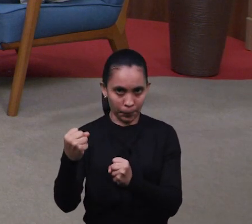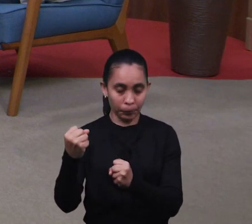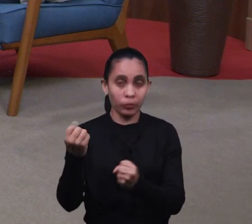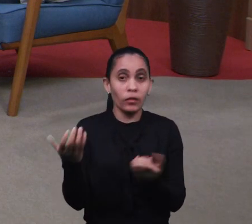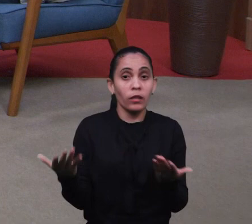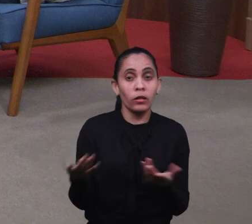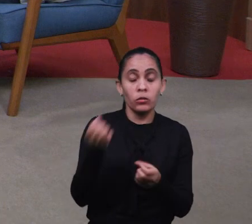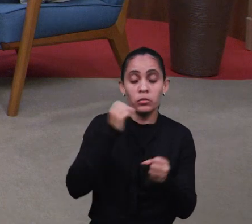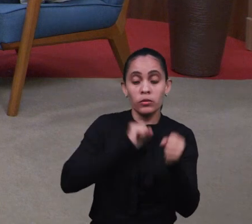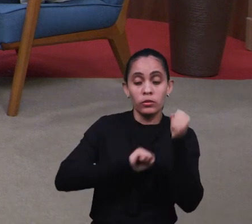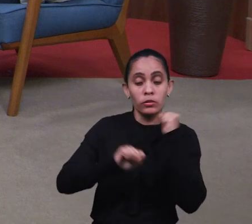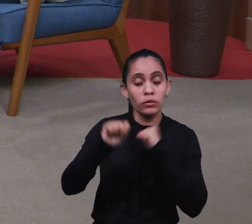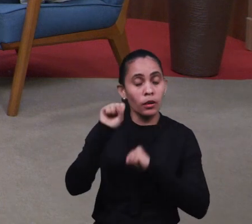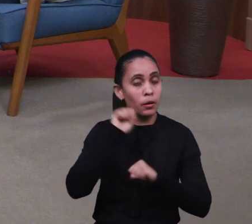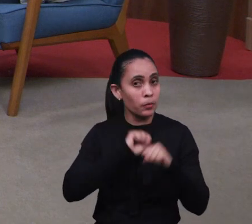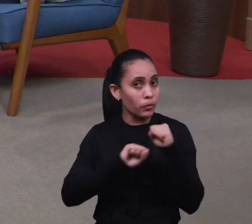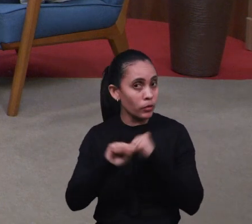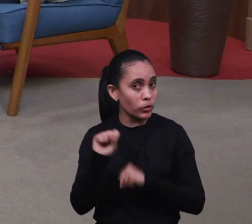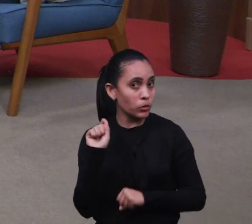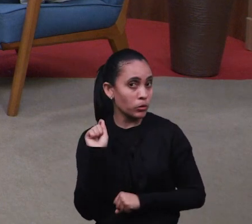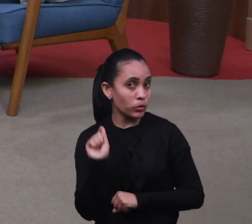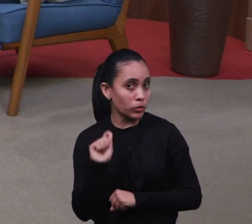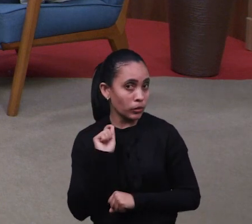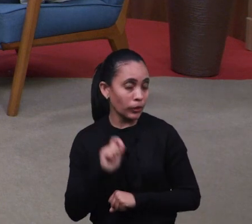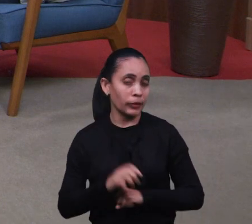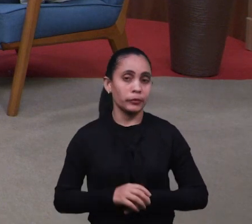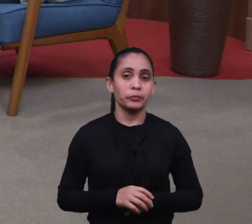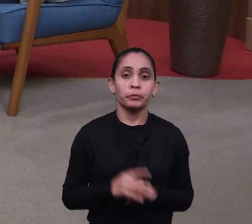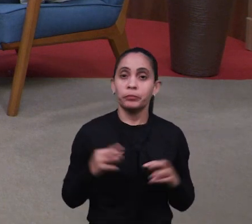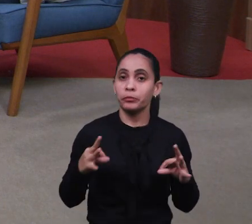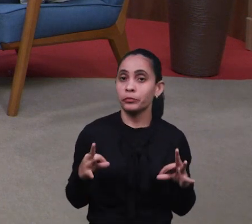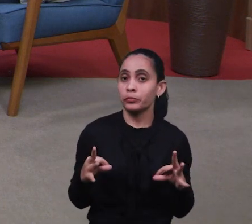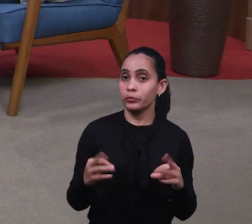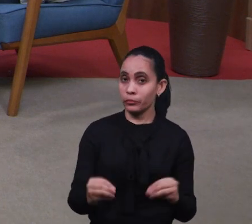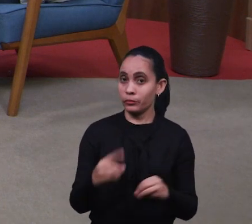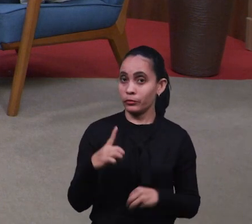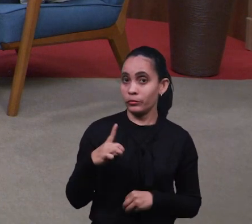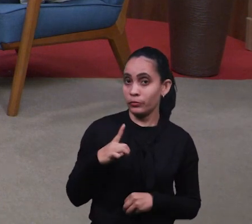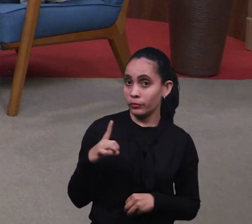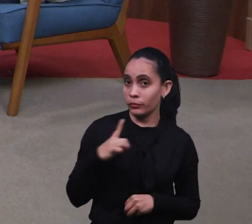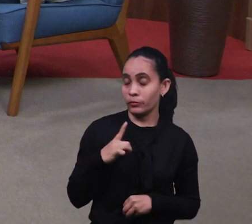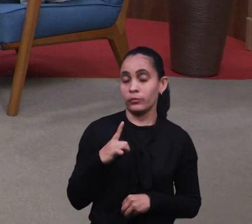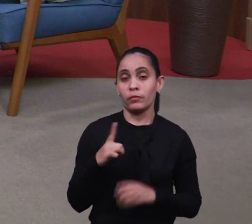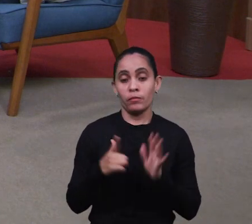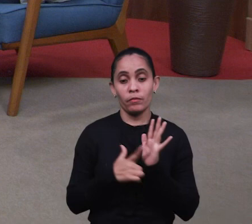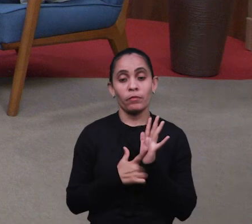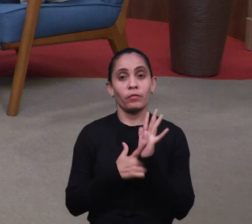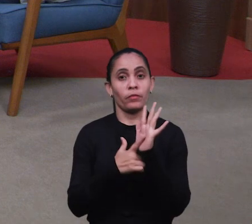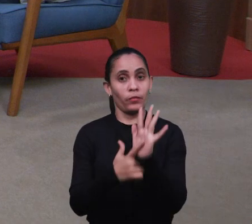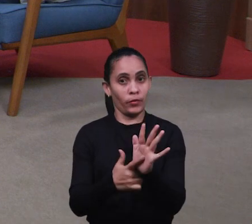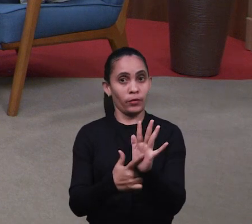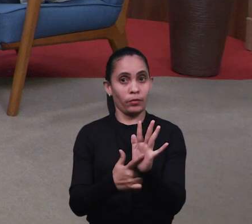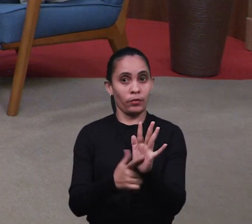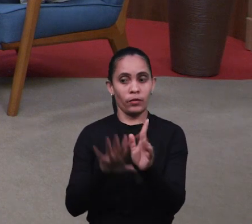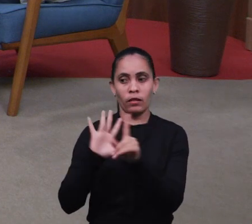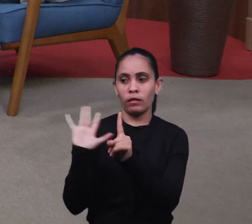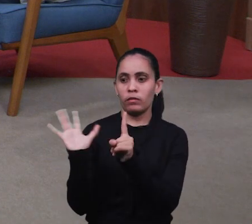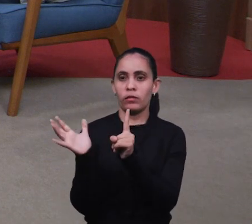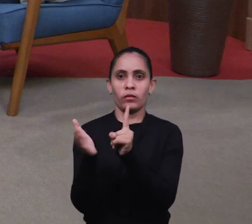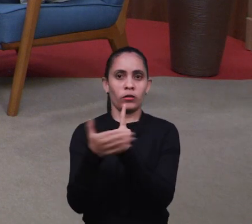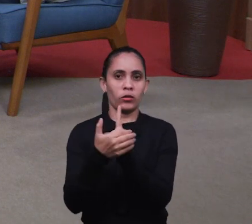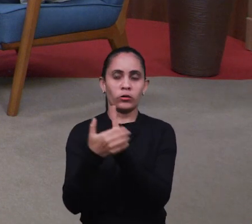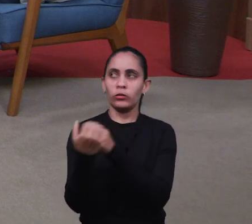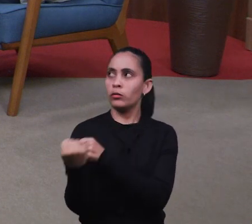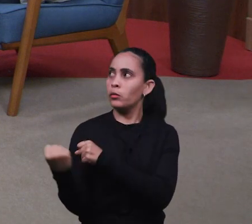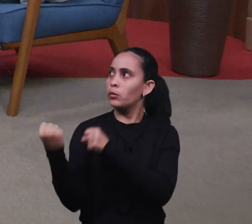salmista pontua, aquele que está no esconderijo do Altíssimo, que está no esconderijo do Altíssimo é estar no caminho,